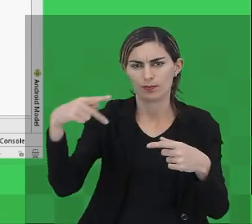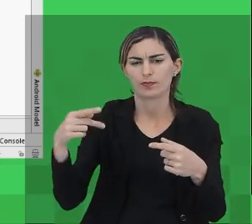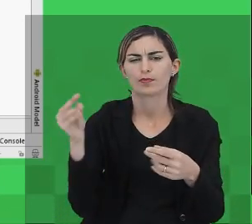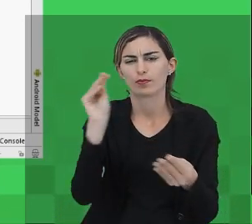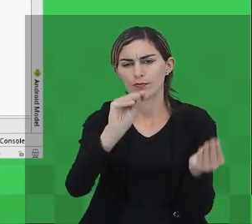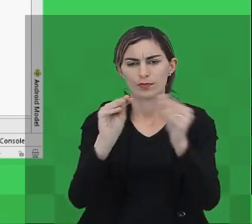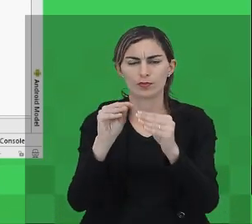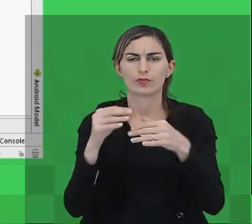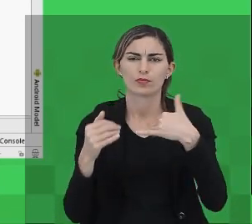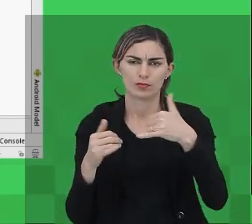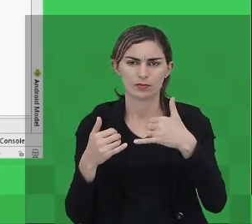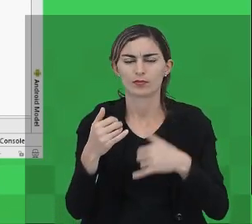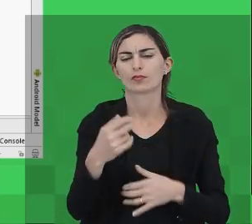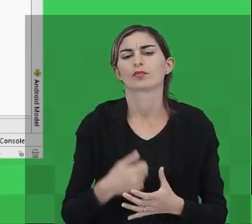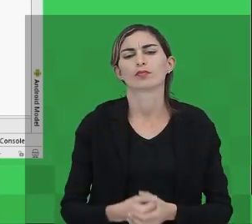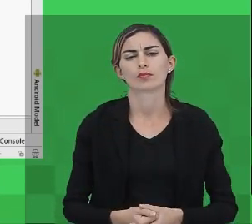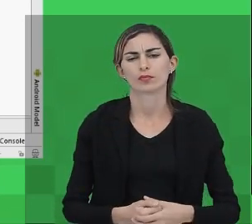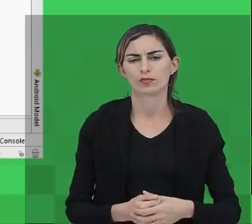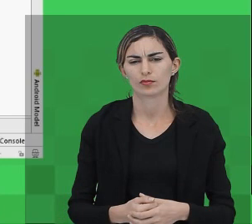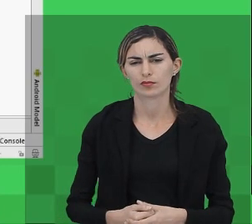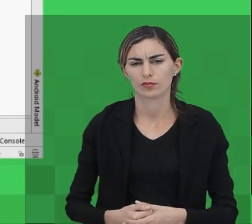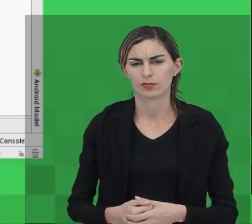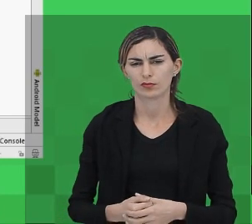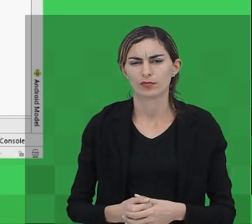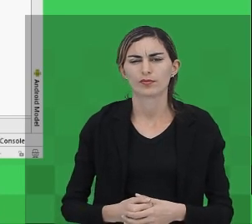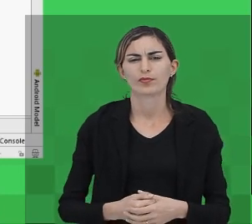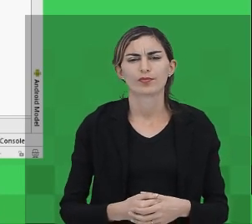sensores do aparelho.